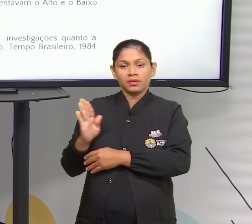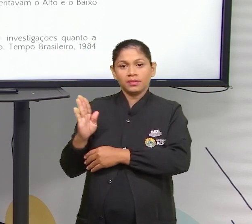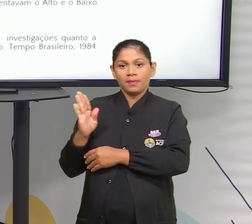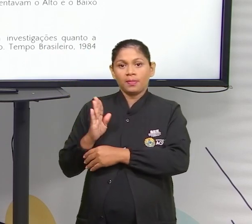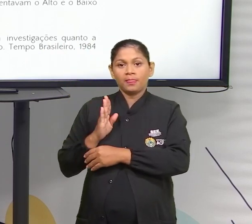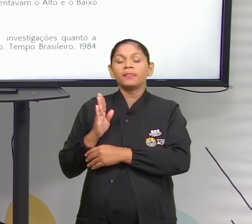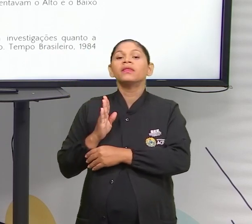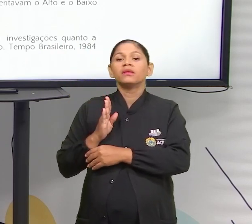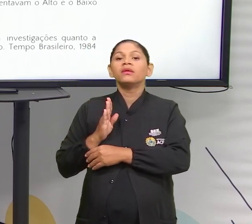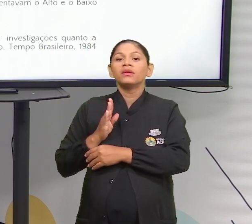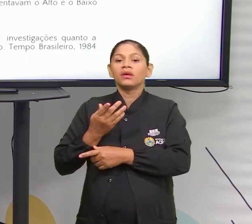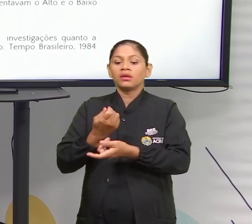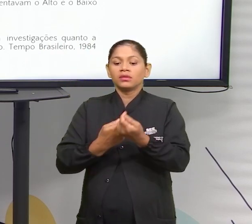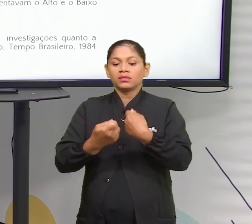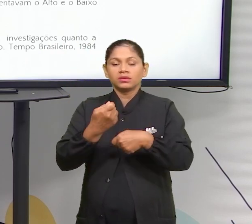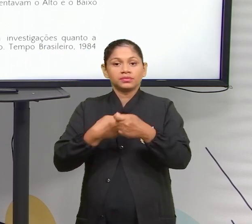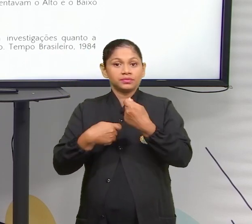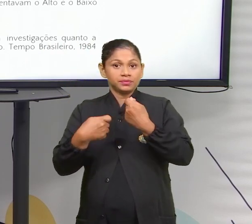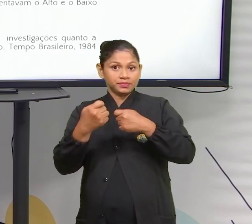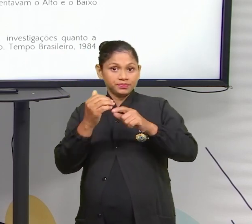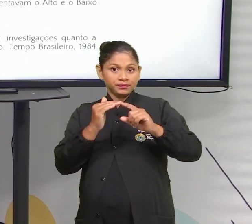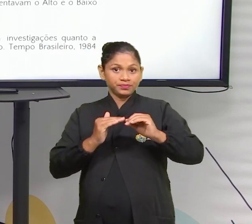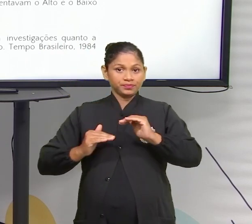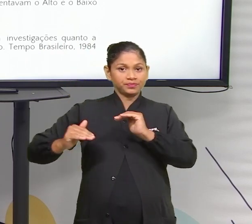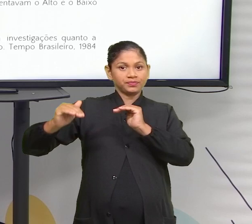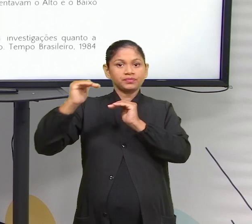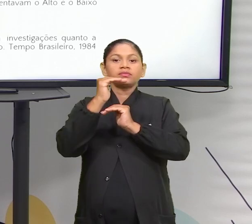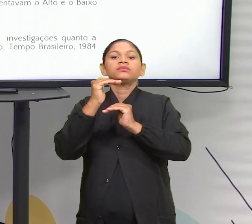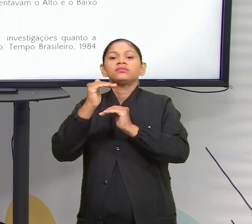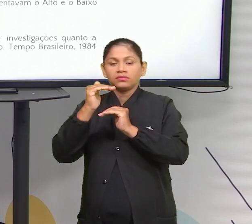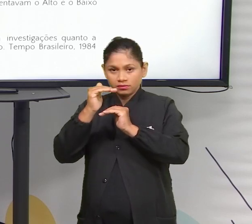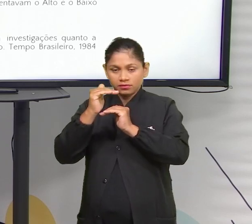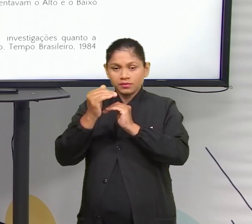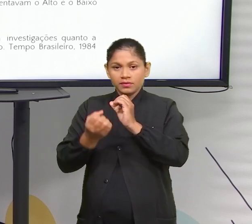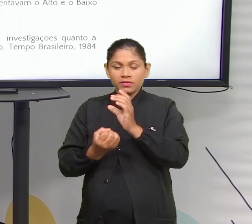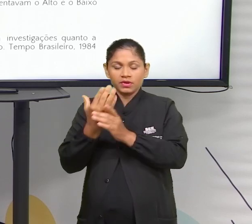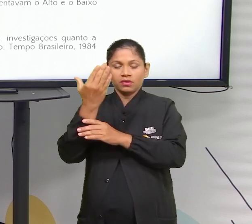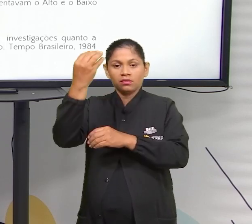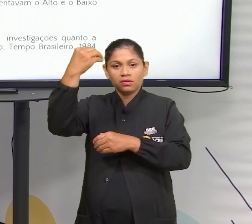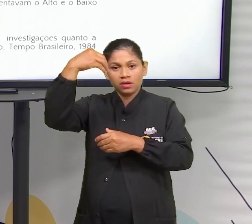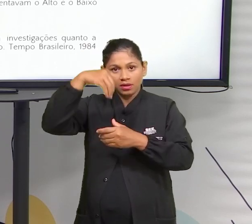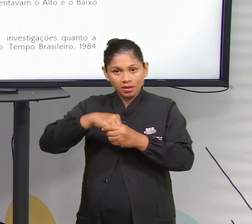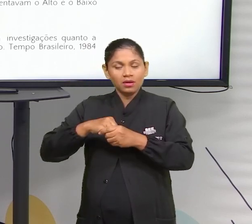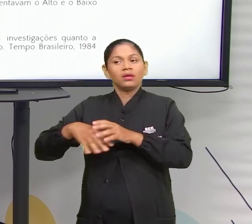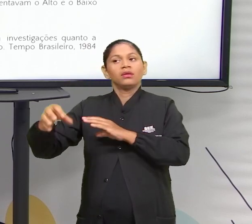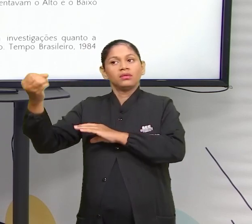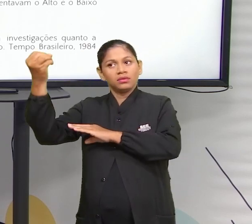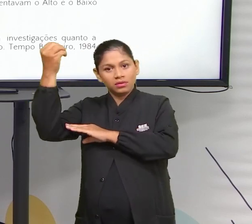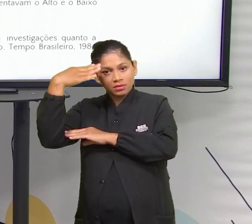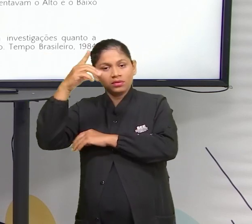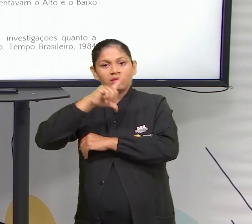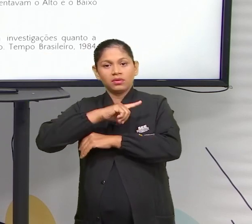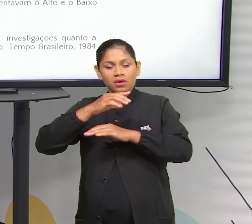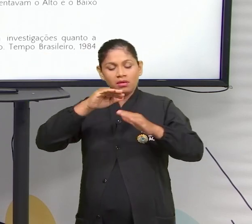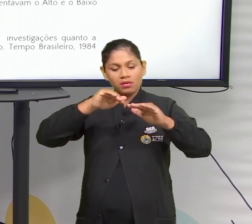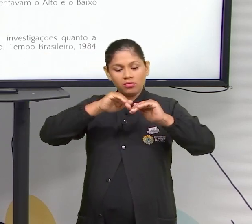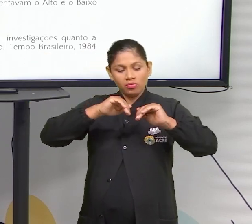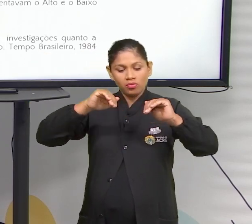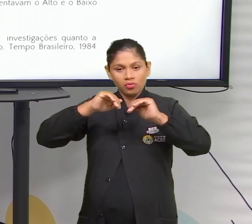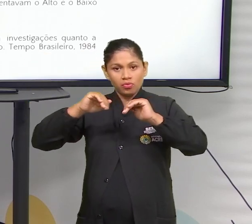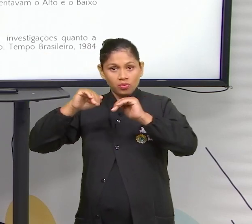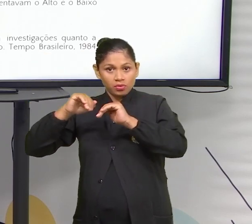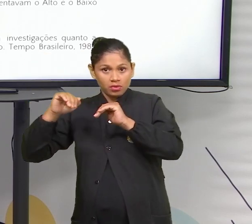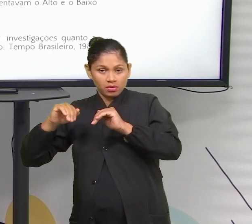econômica alta. E dentro dessa classe econômica, surgiu o iluminismo, e dentro do iluminismo nós temos subdivisões, que